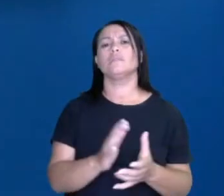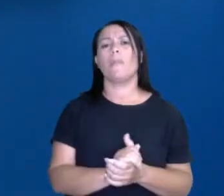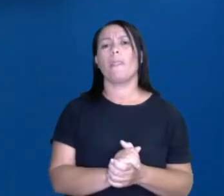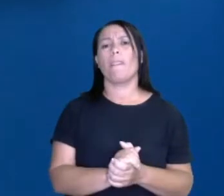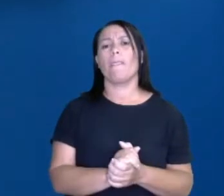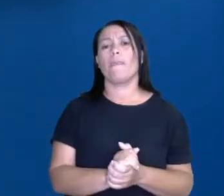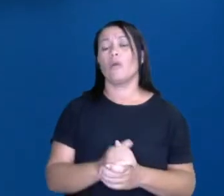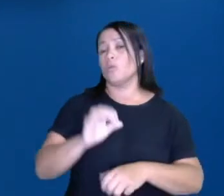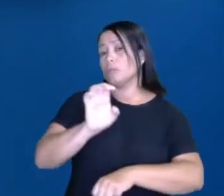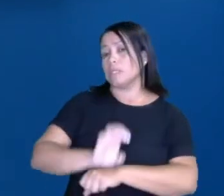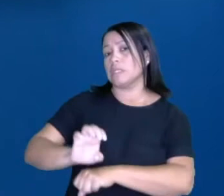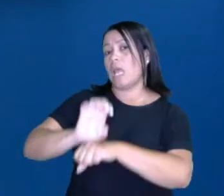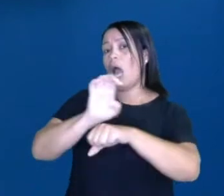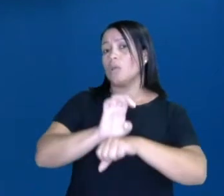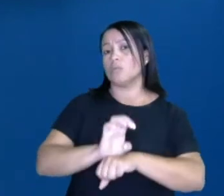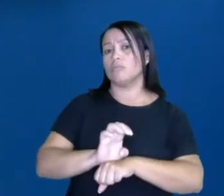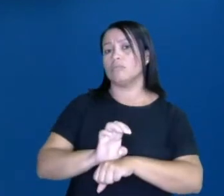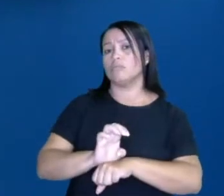num estado,